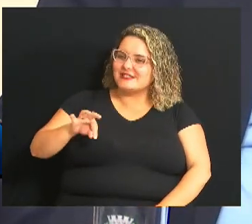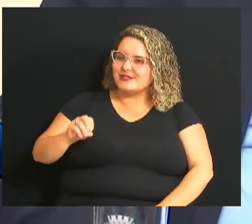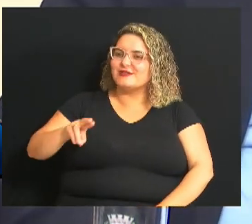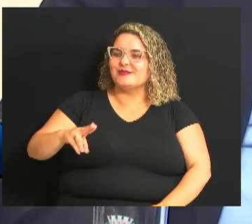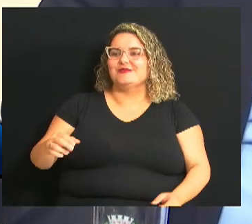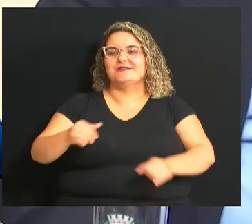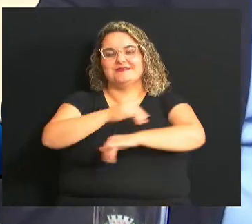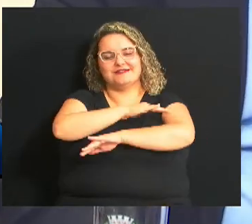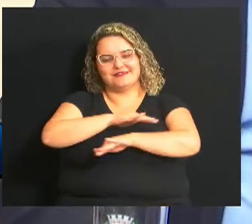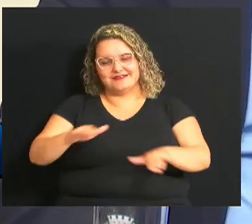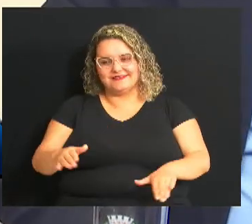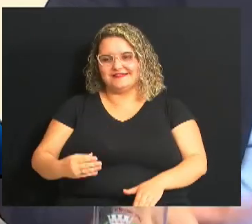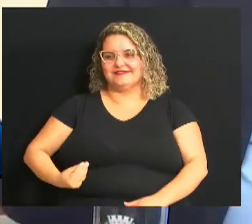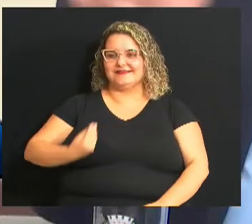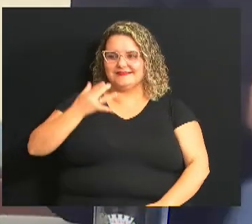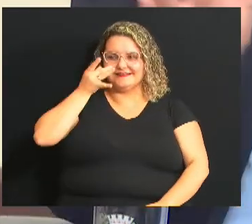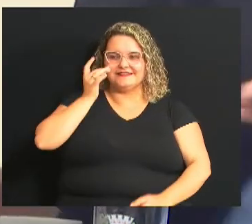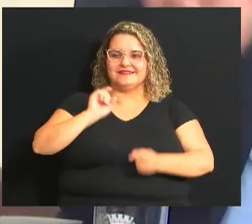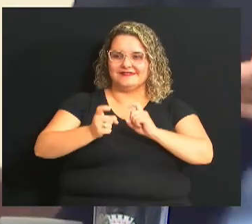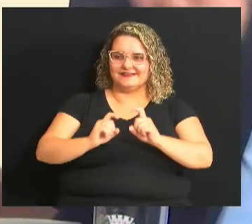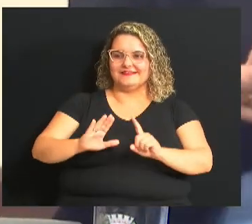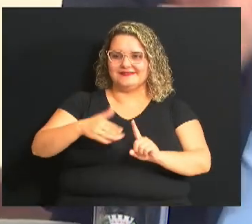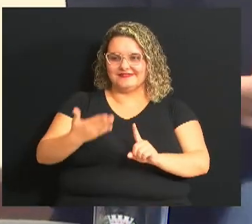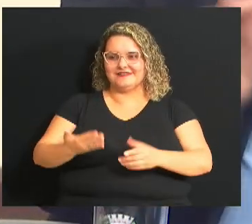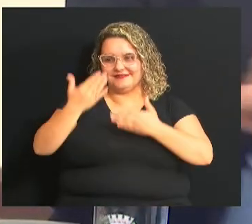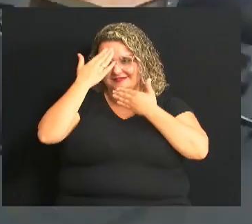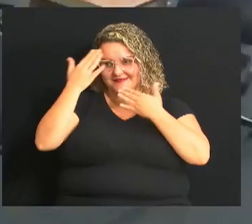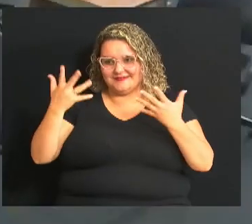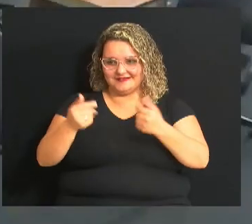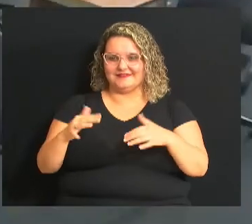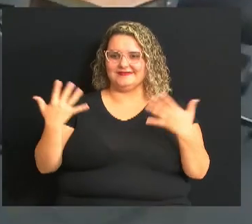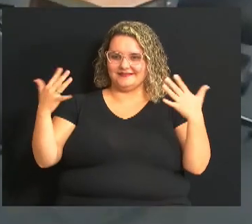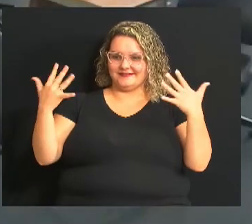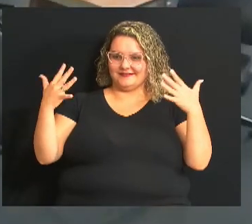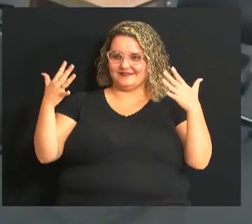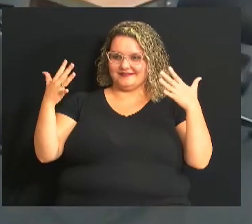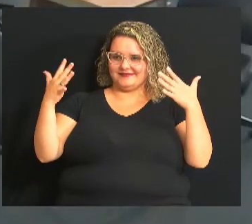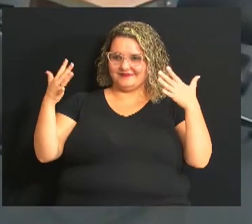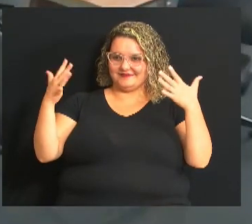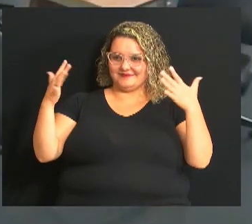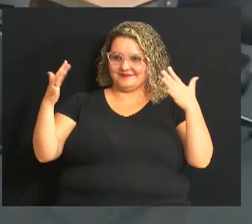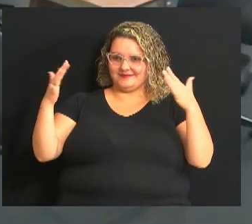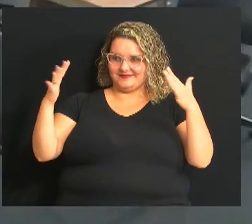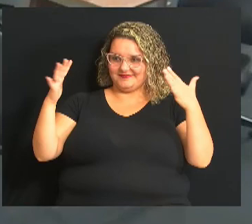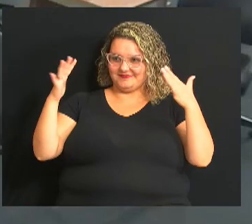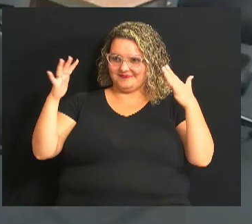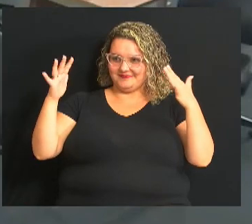encerrada a presente reunião solene. Muito obrigado a todos e todas.